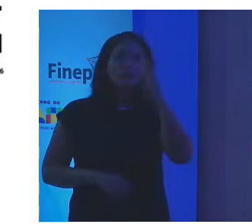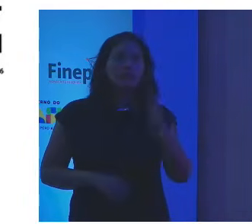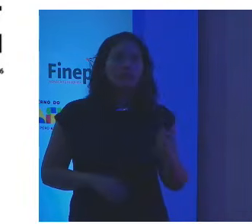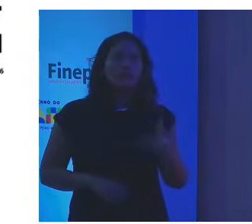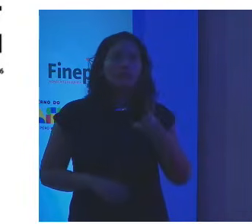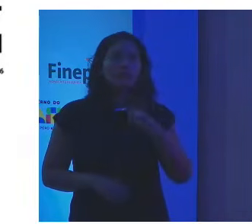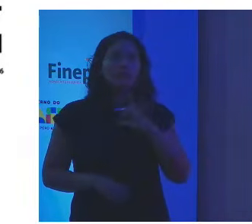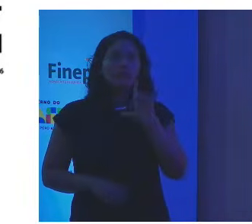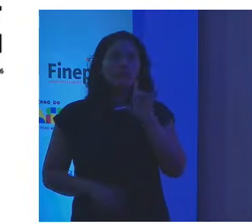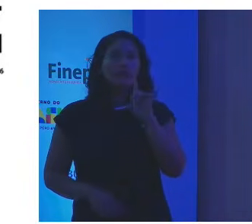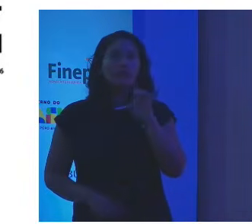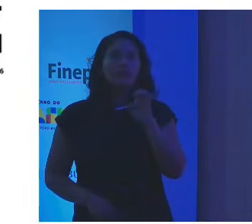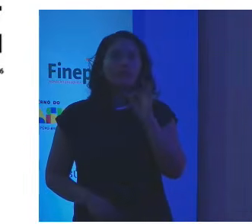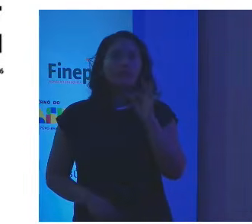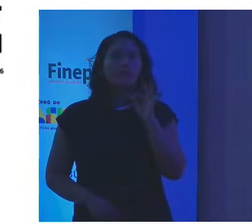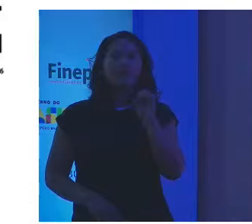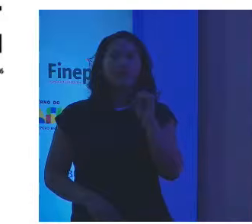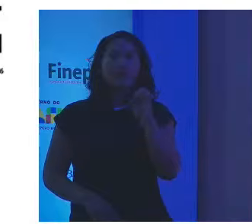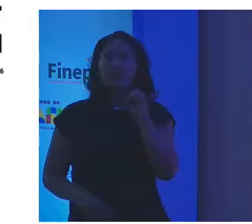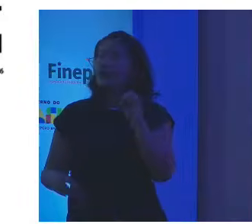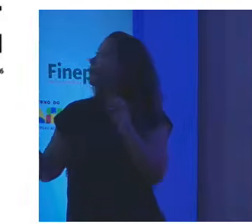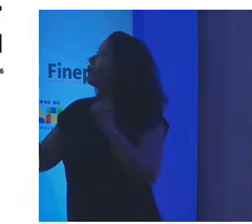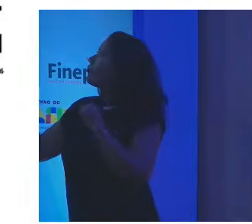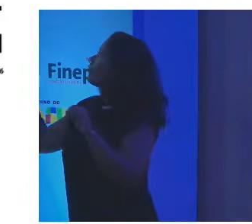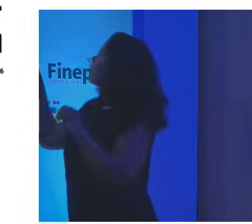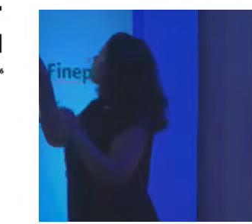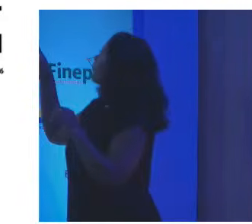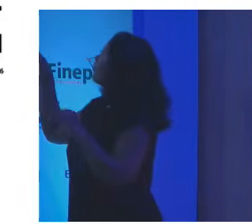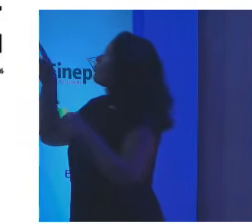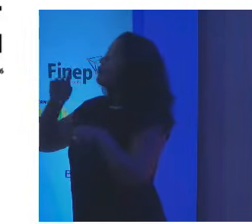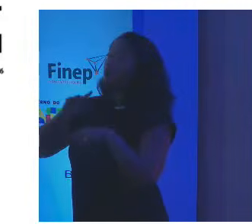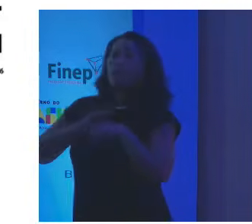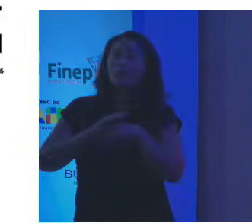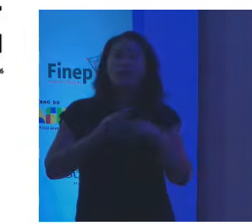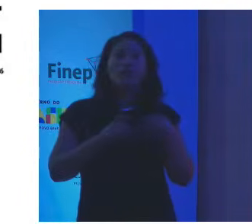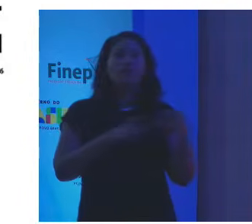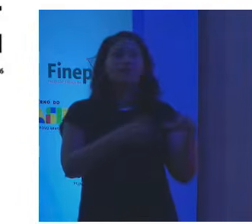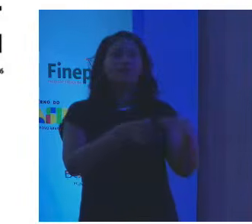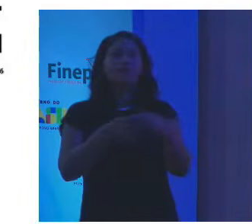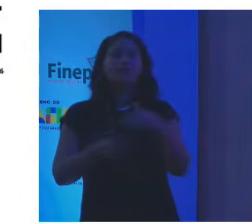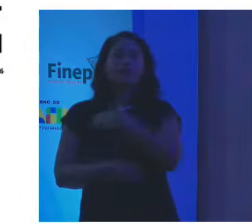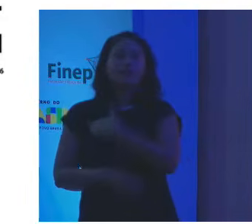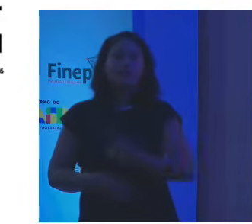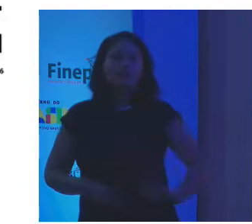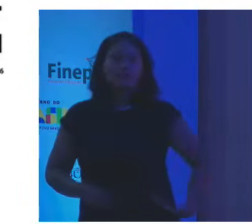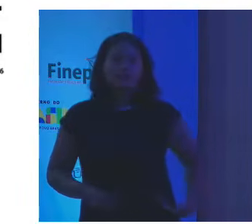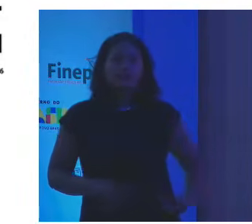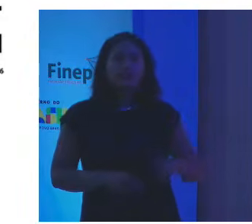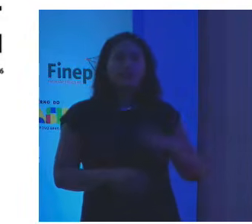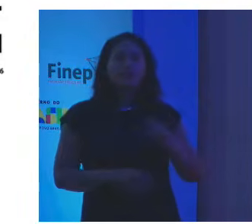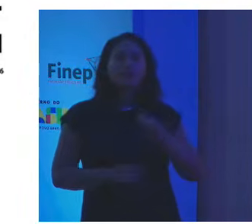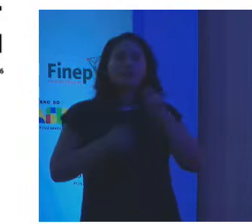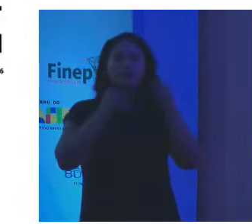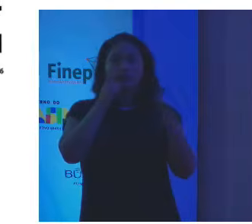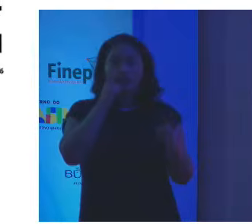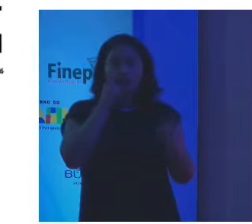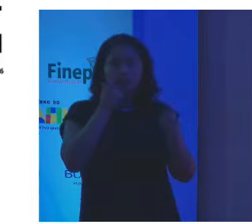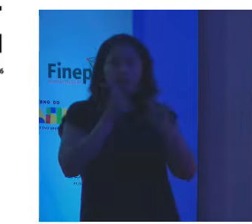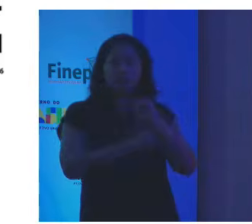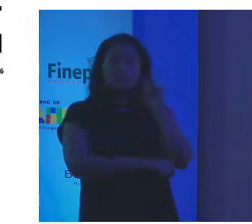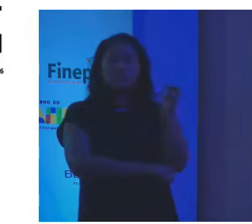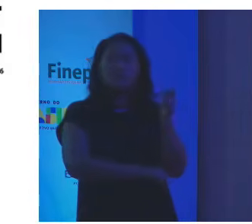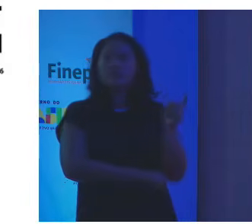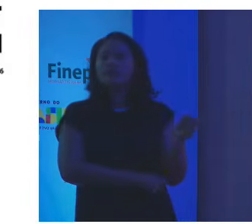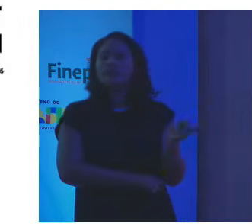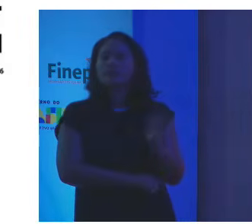o defeso, né, que é a época de reprodução de certas espécies comerciais, que o governo dá um pagamento para o pescador para ele